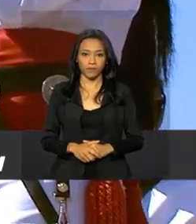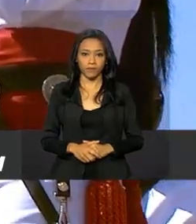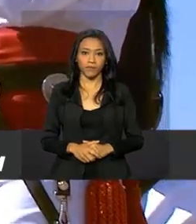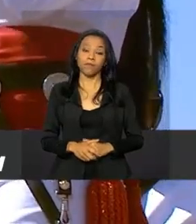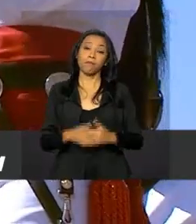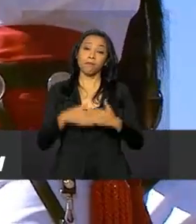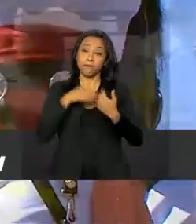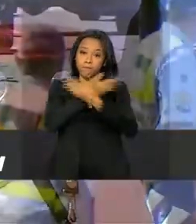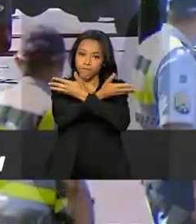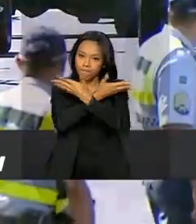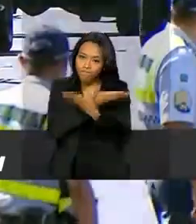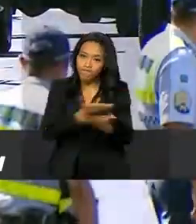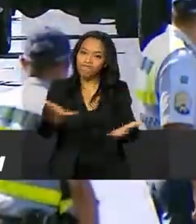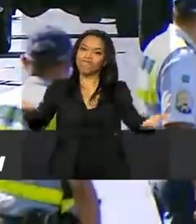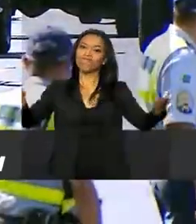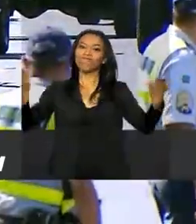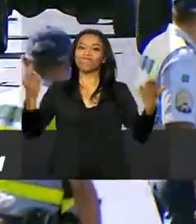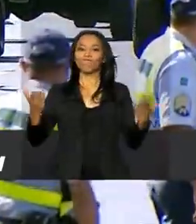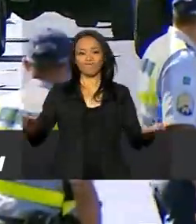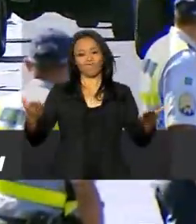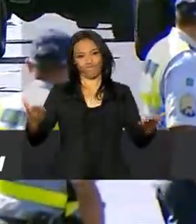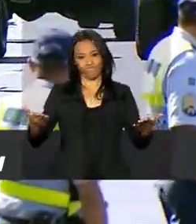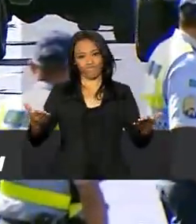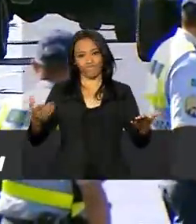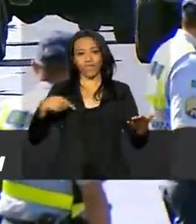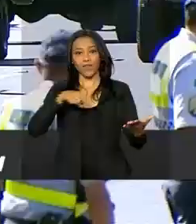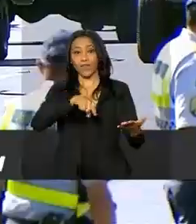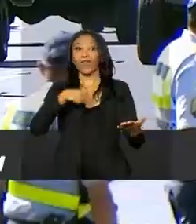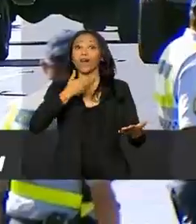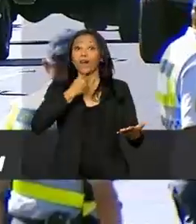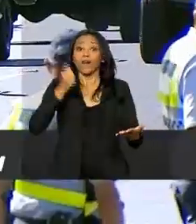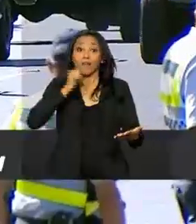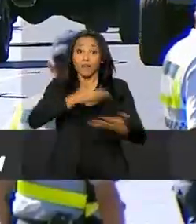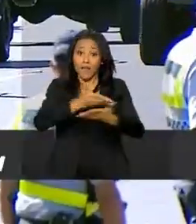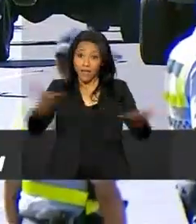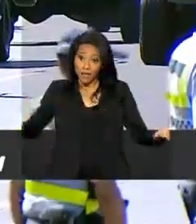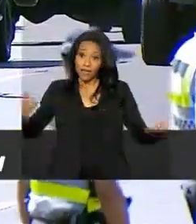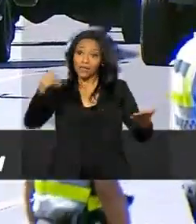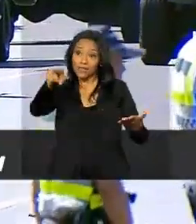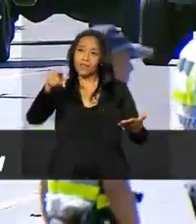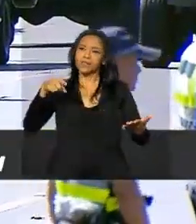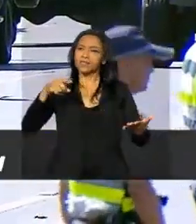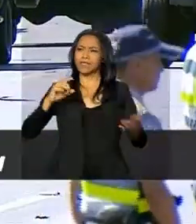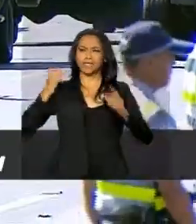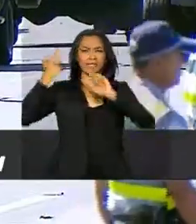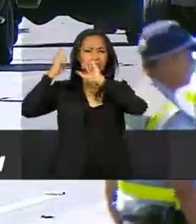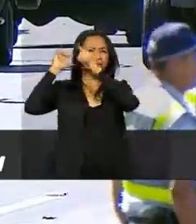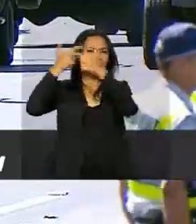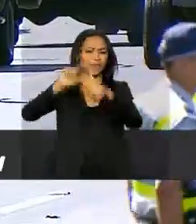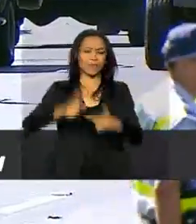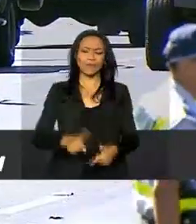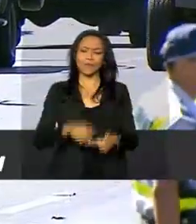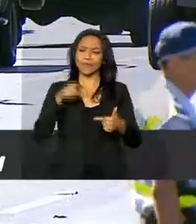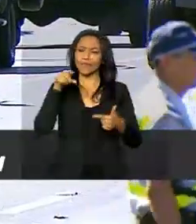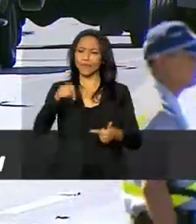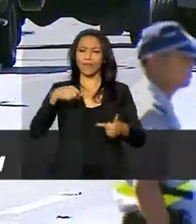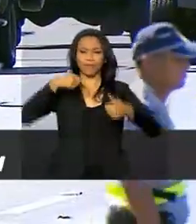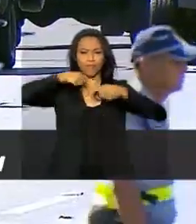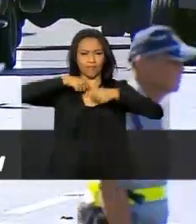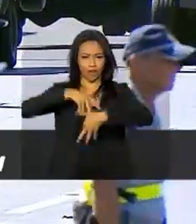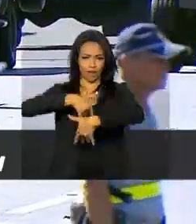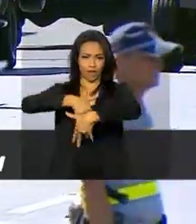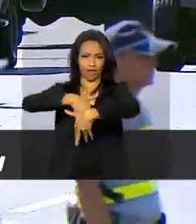Senhoras e senhores, não há festa de 7 de setembro sem o tradicional desfile das Forças